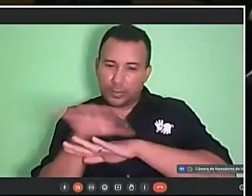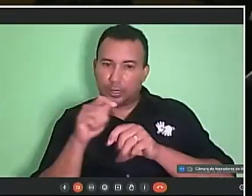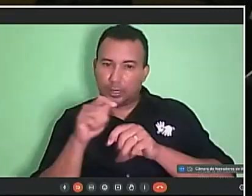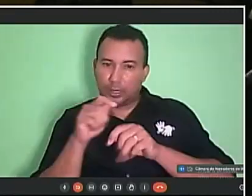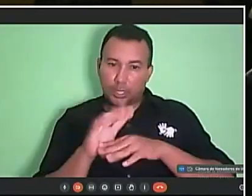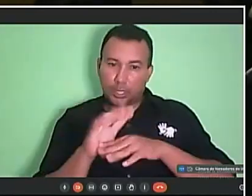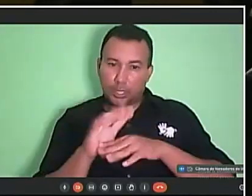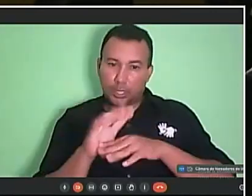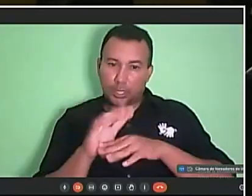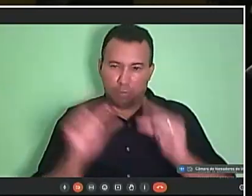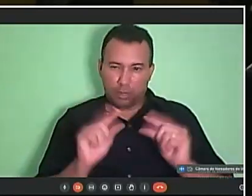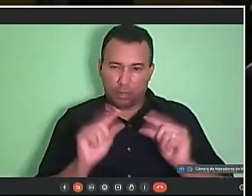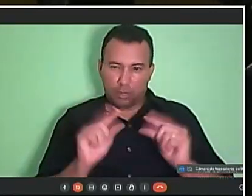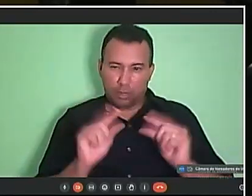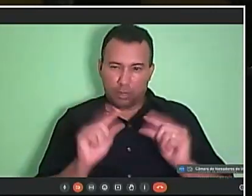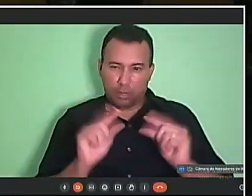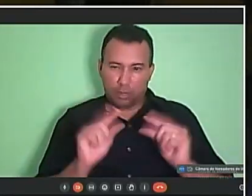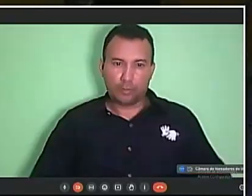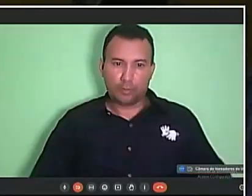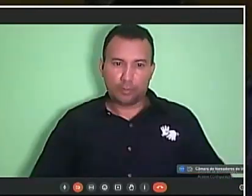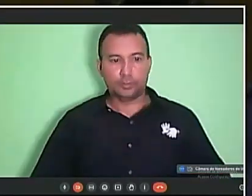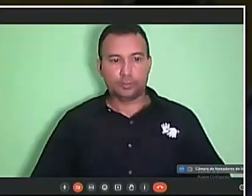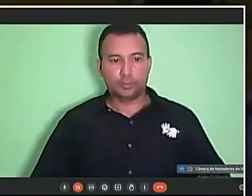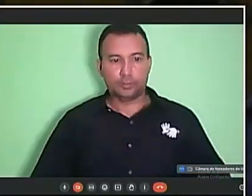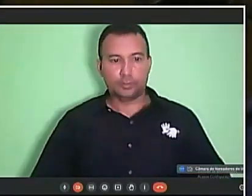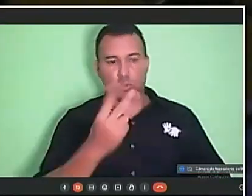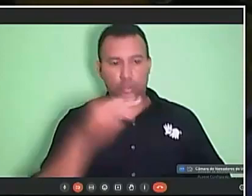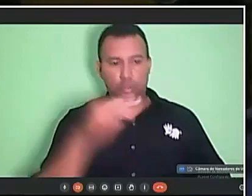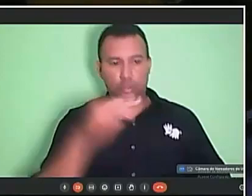2 minutos para a resposta, por favor.